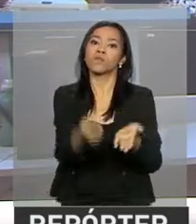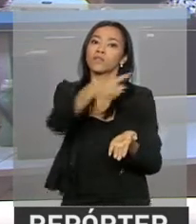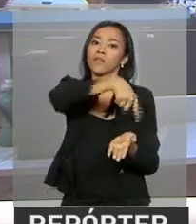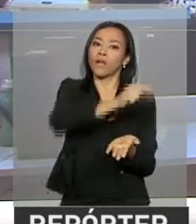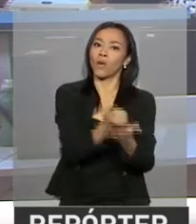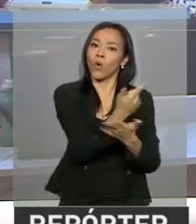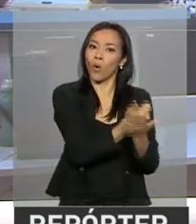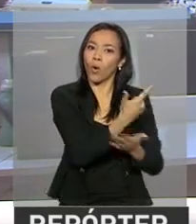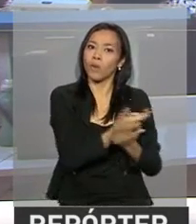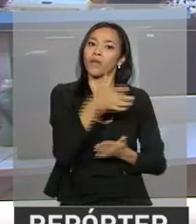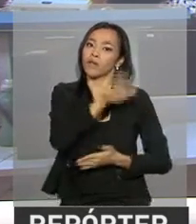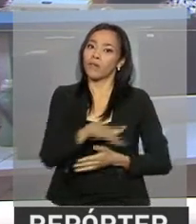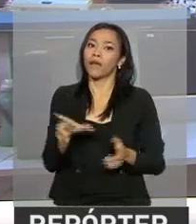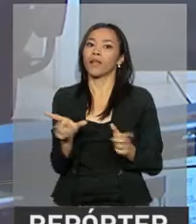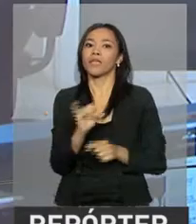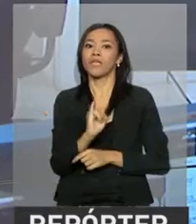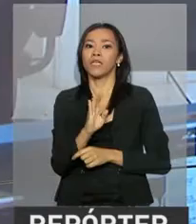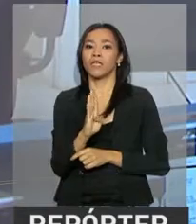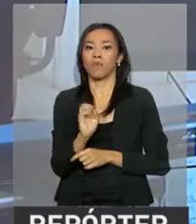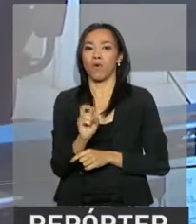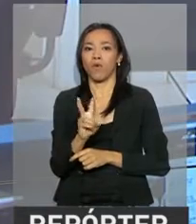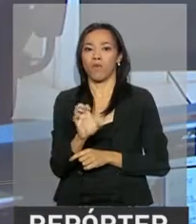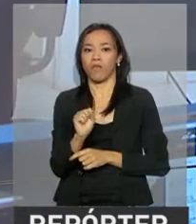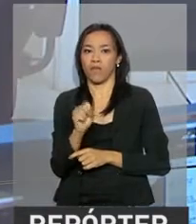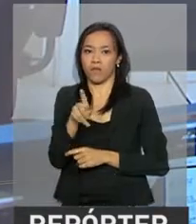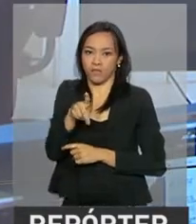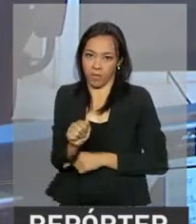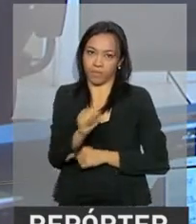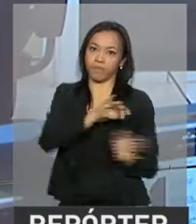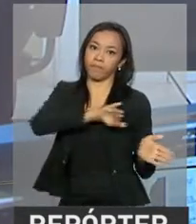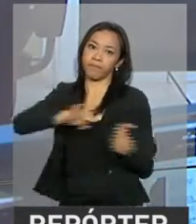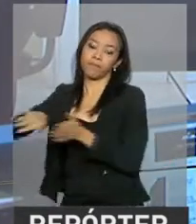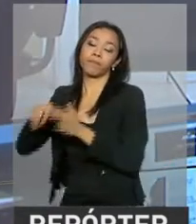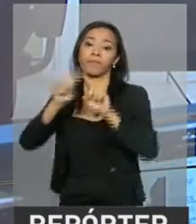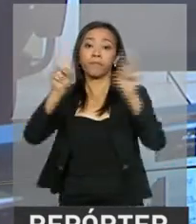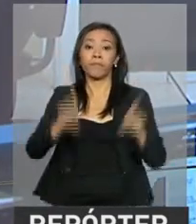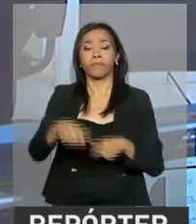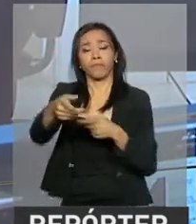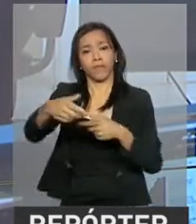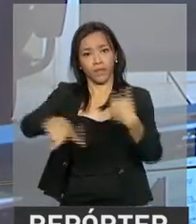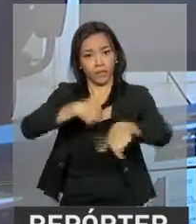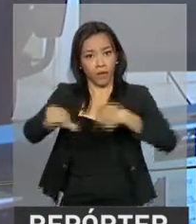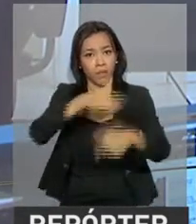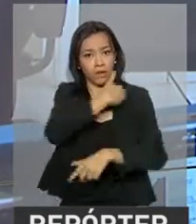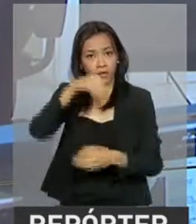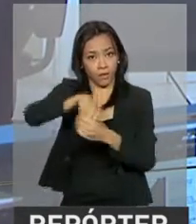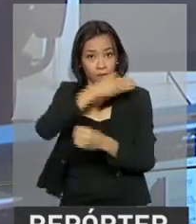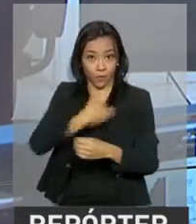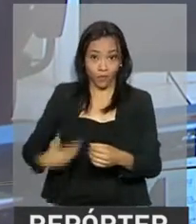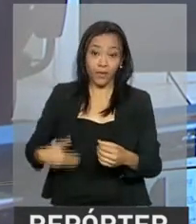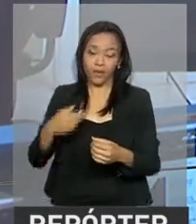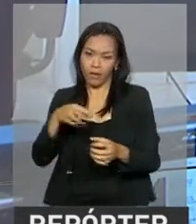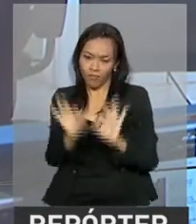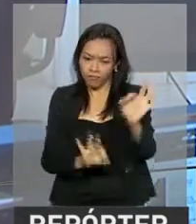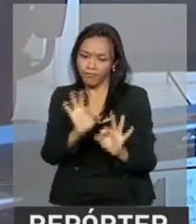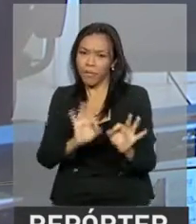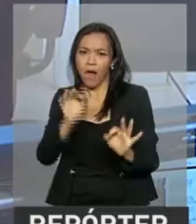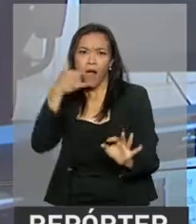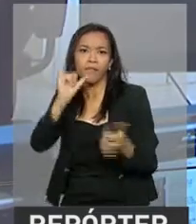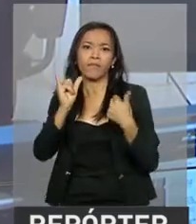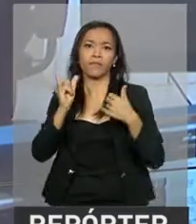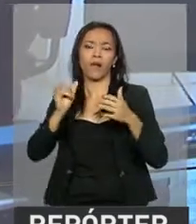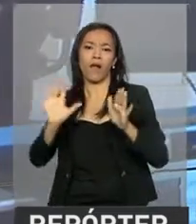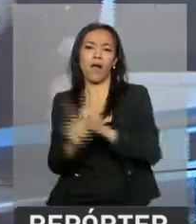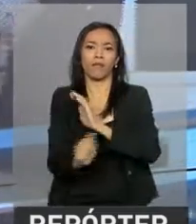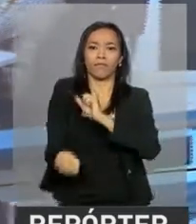de ações Ibovespa. Servidores públicos fazem um treinamento para combater a corrupção e a lavagem de dinheiro.